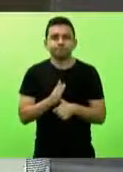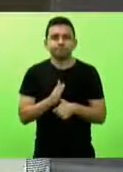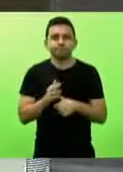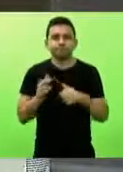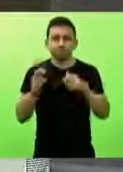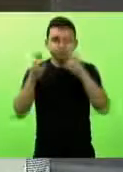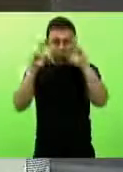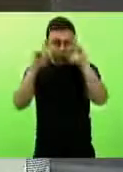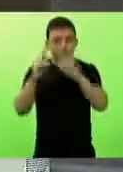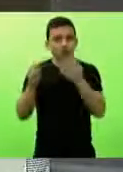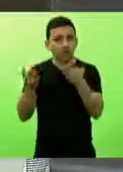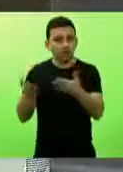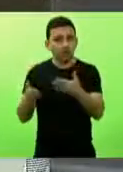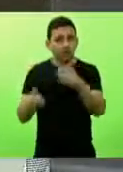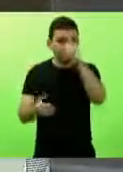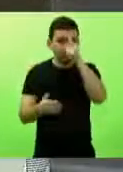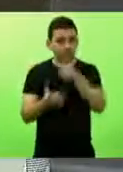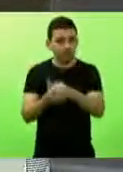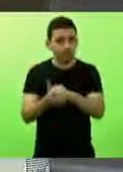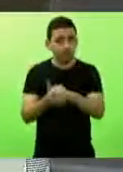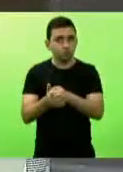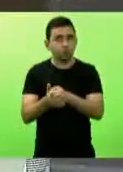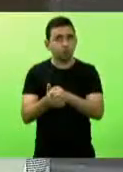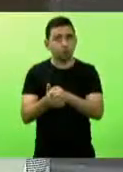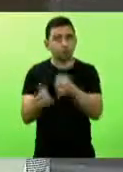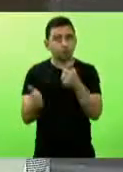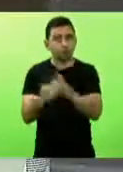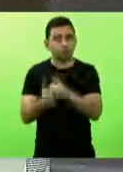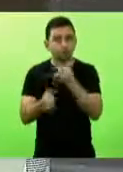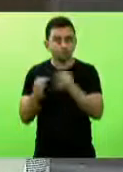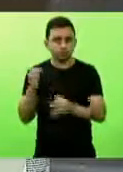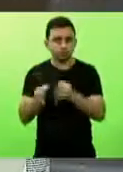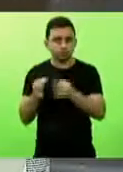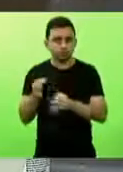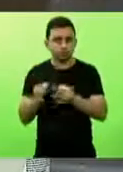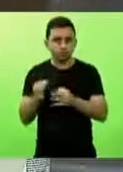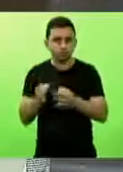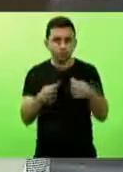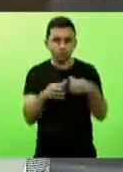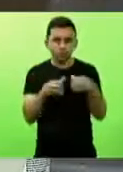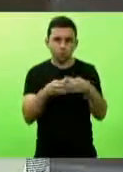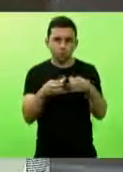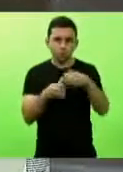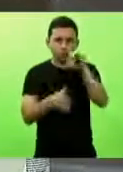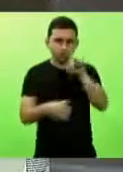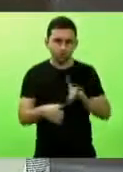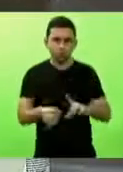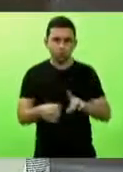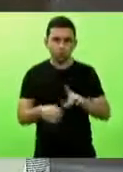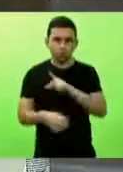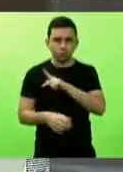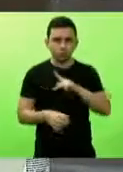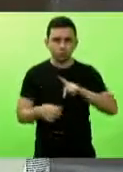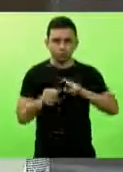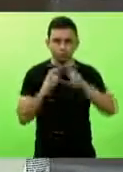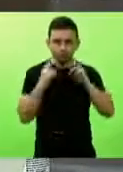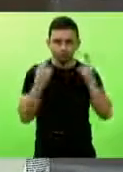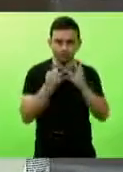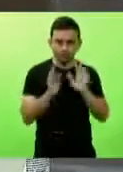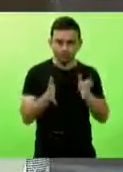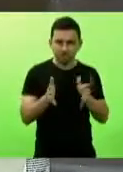respeitável decisão do Tribunal de Justiça, através das câmaras de direito público reunidas,